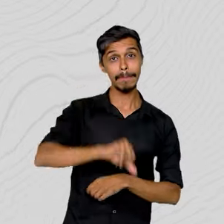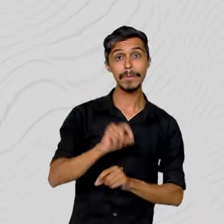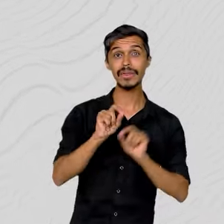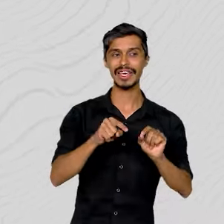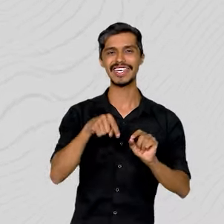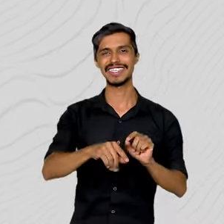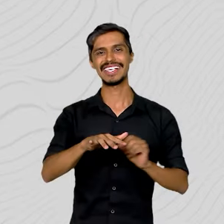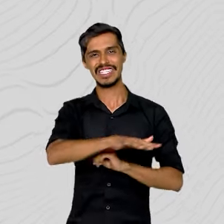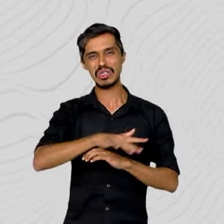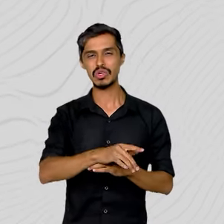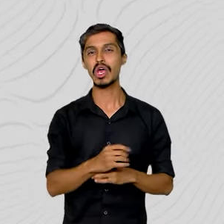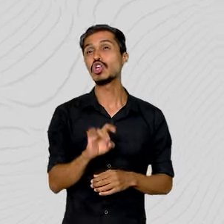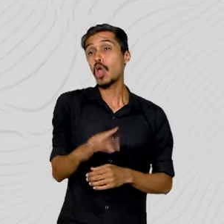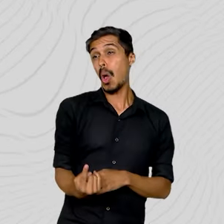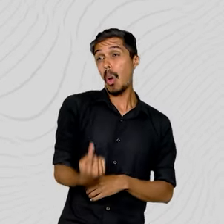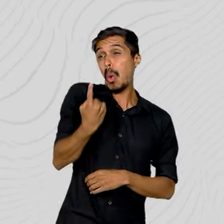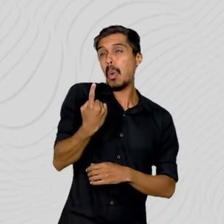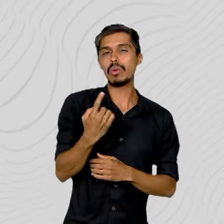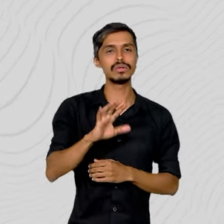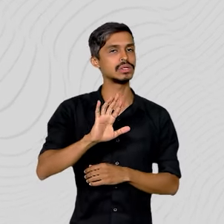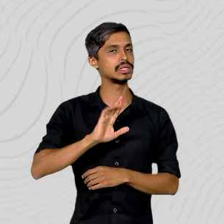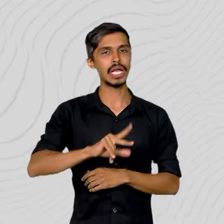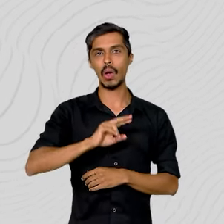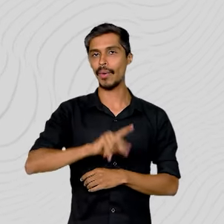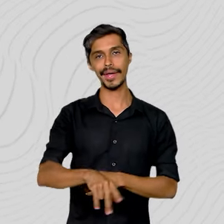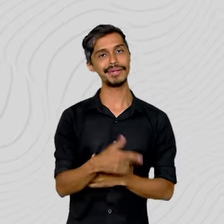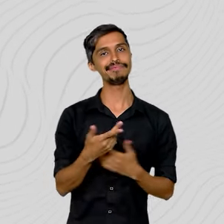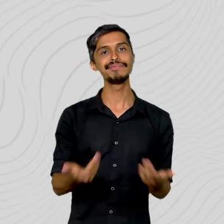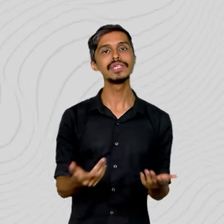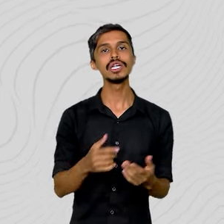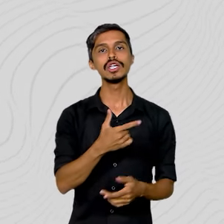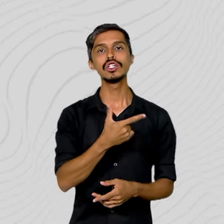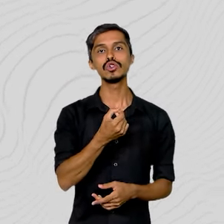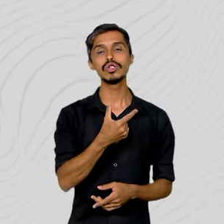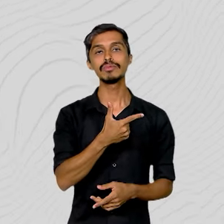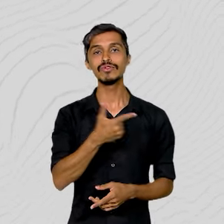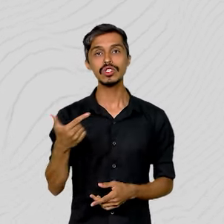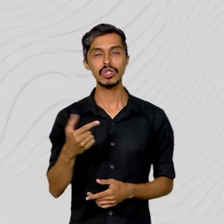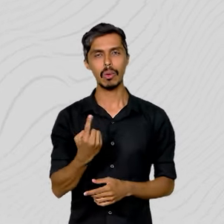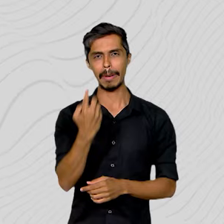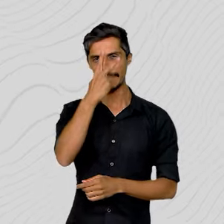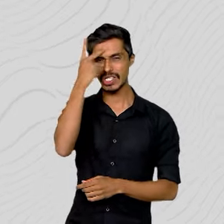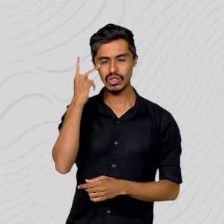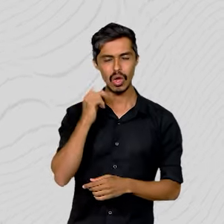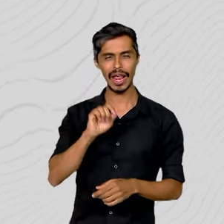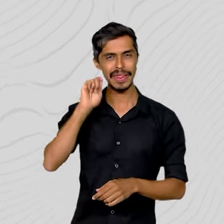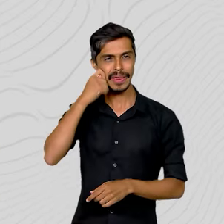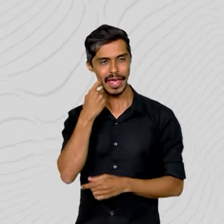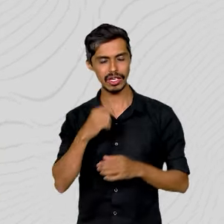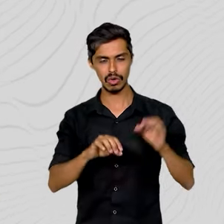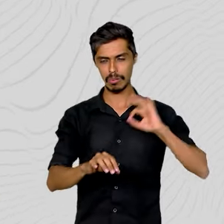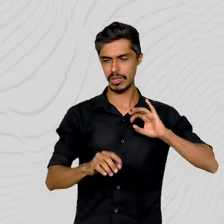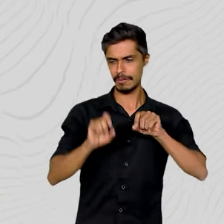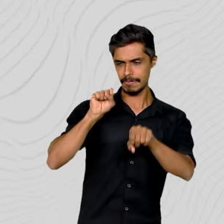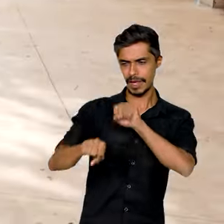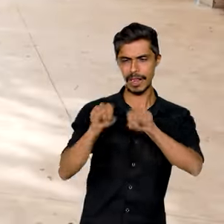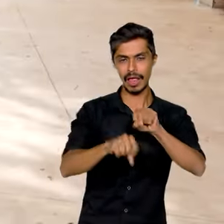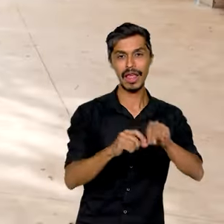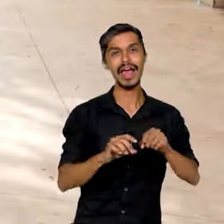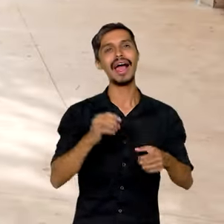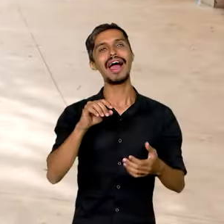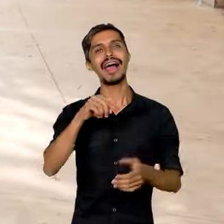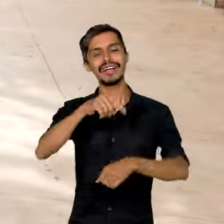longe de ser uma situação isolada. Em 2022, uma pessoa negra foi morta pela polícia a cada 4 horas.